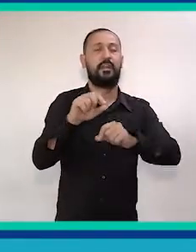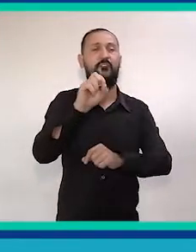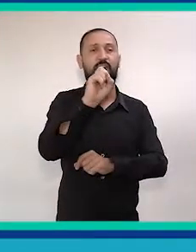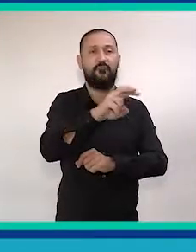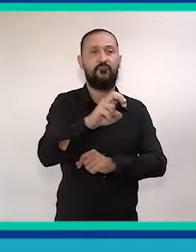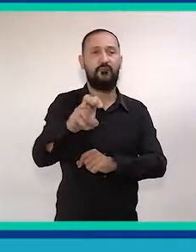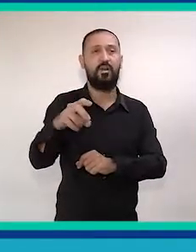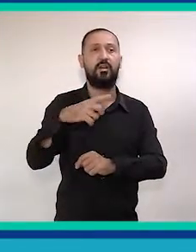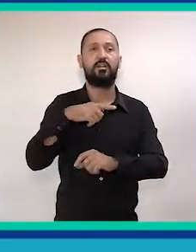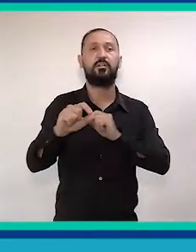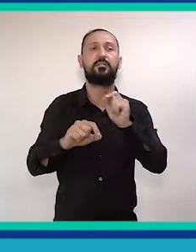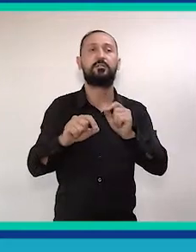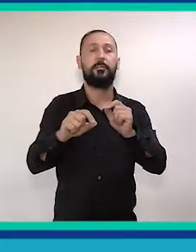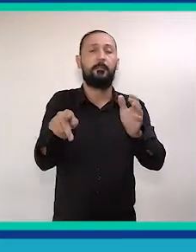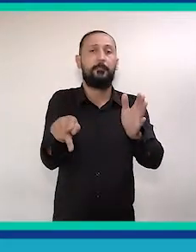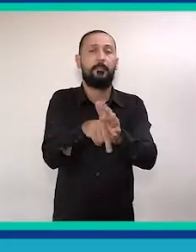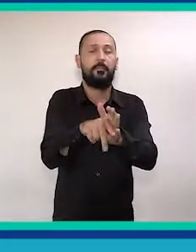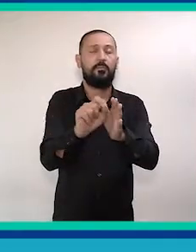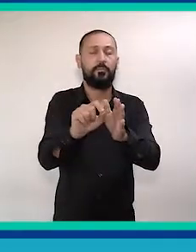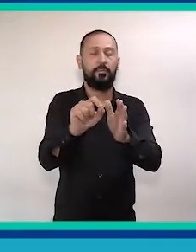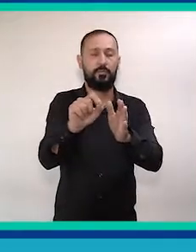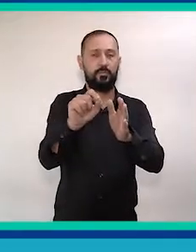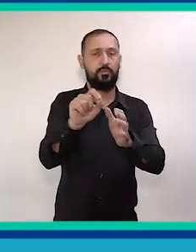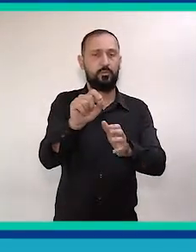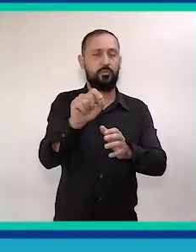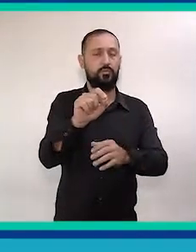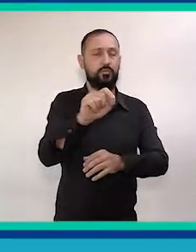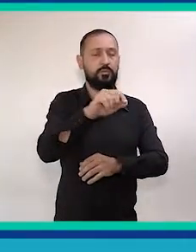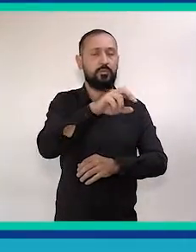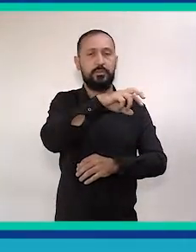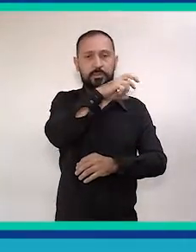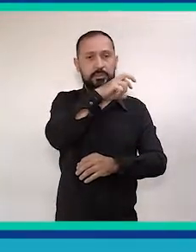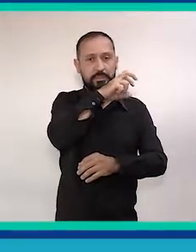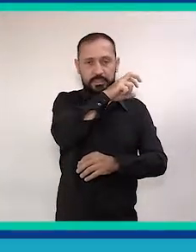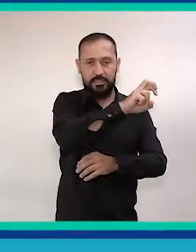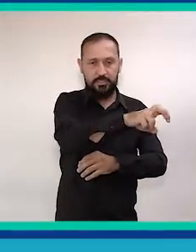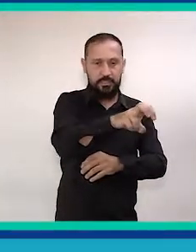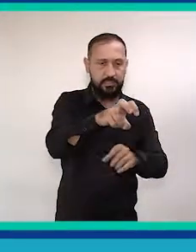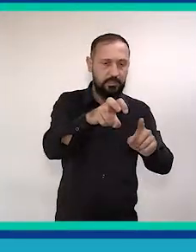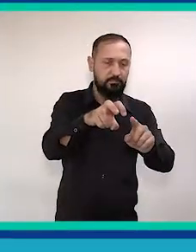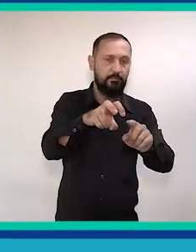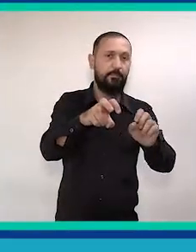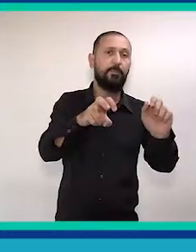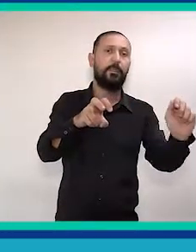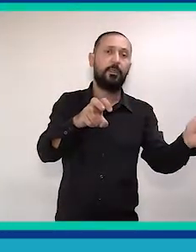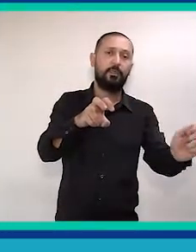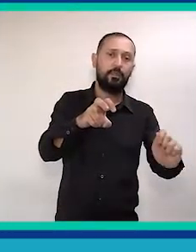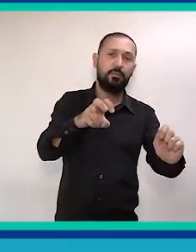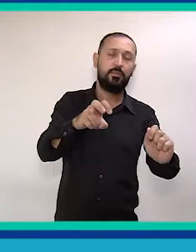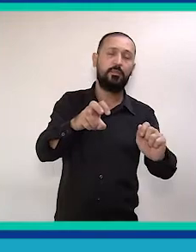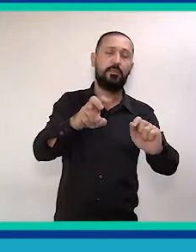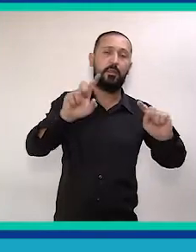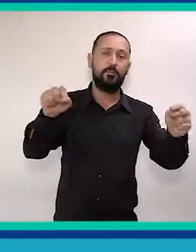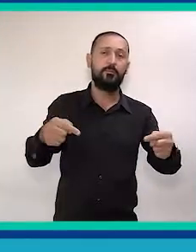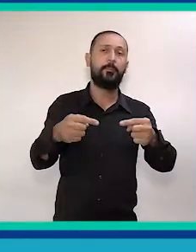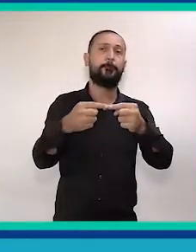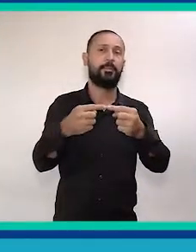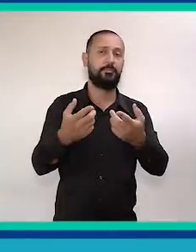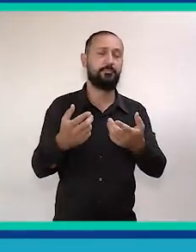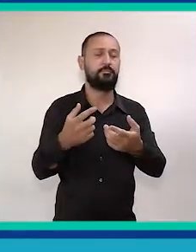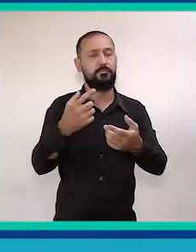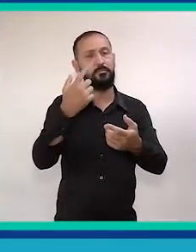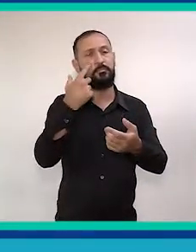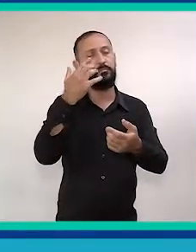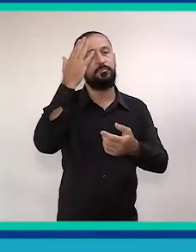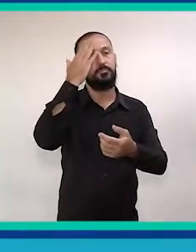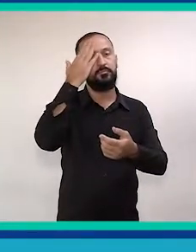que as toxinas de serpentes, as toxinas dos animais venenosos, dos animais peçonhentos, apresentam potentes